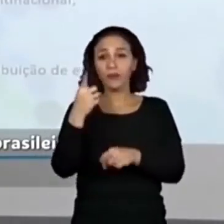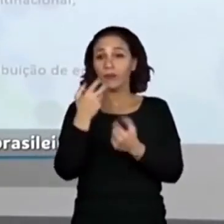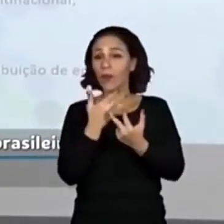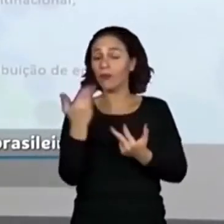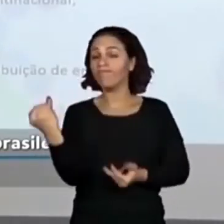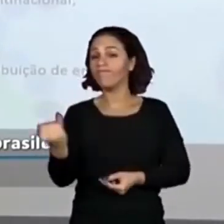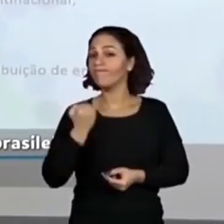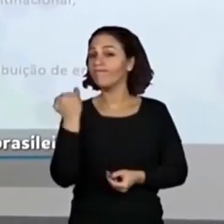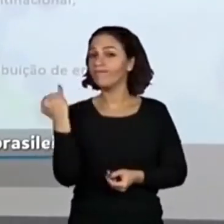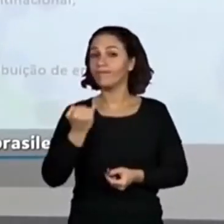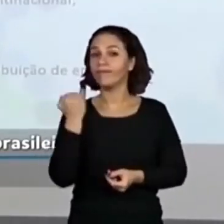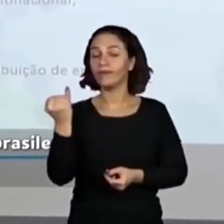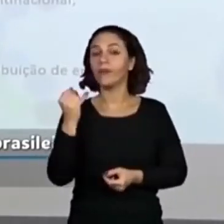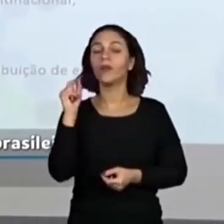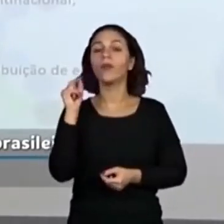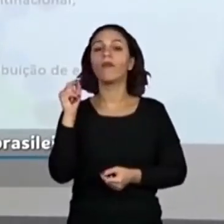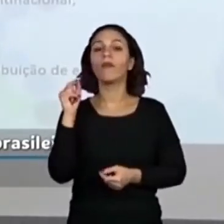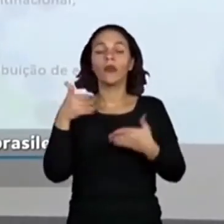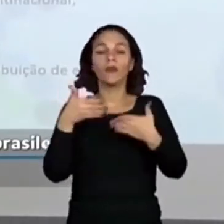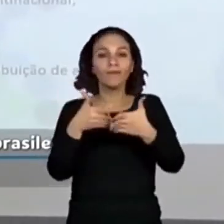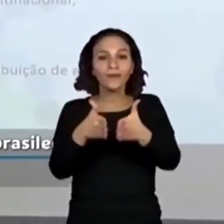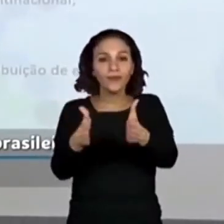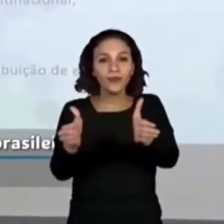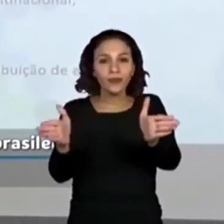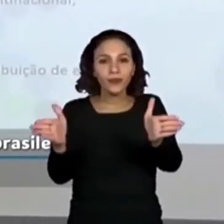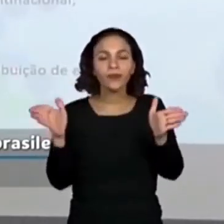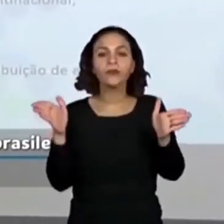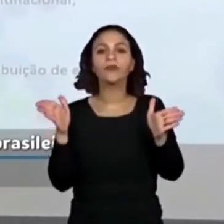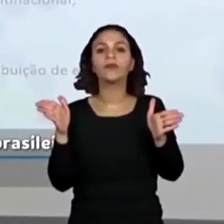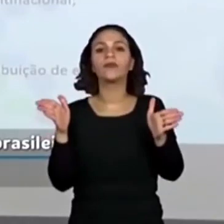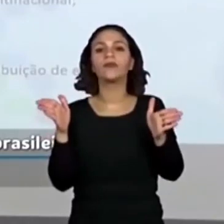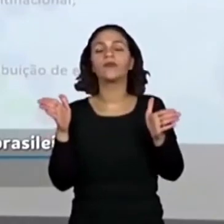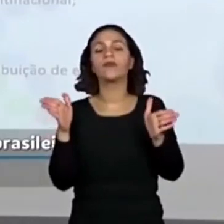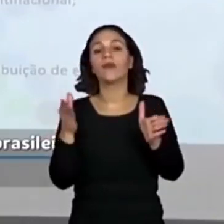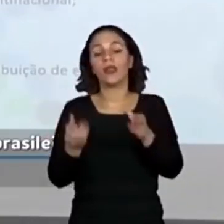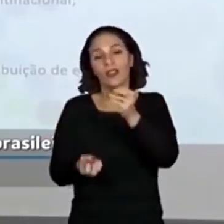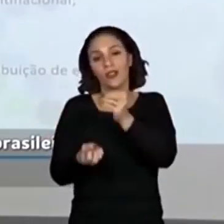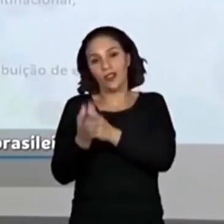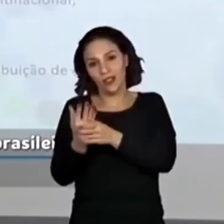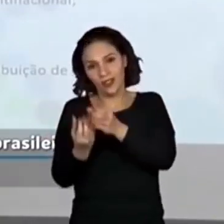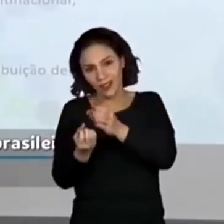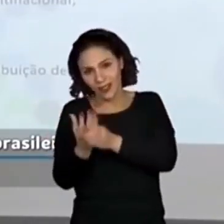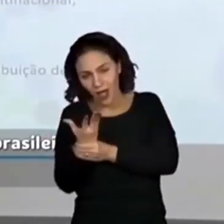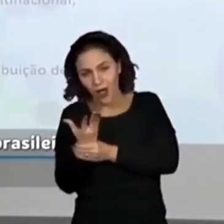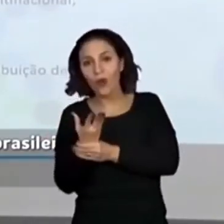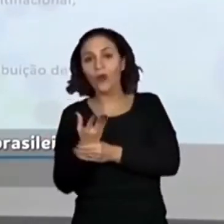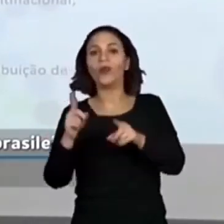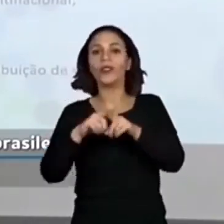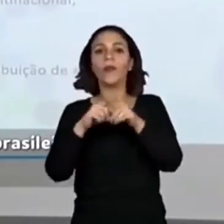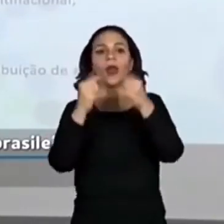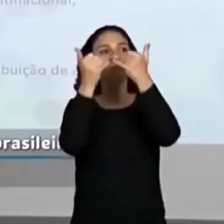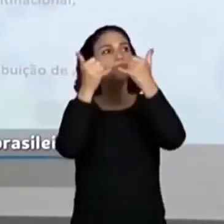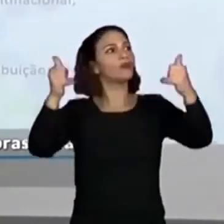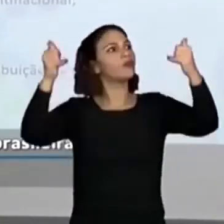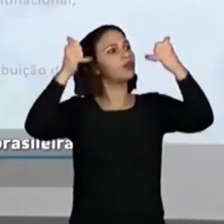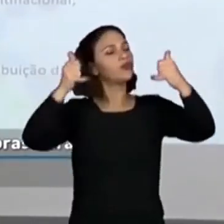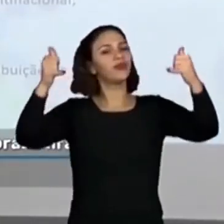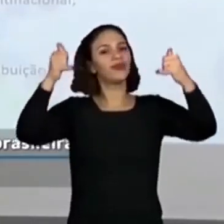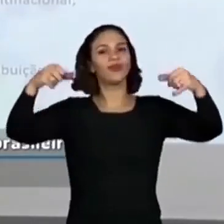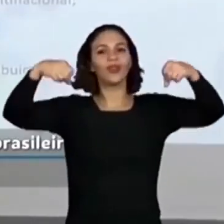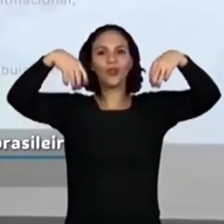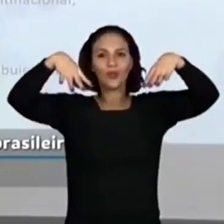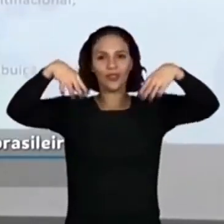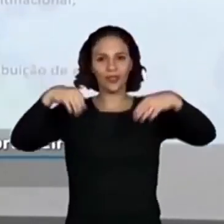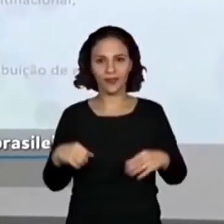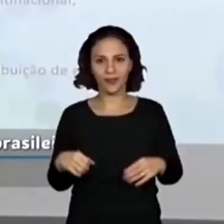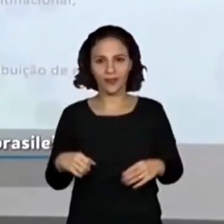extremamente importante, a ampliação, né, da geração, transmissão e distribuição de energia elétrica. Então foi um